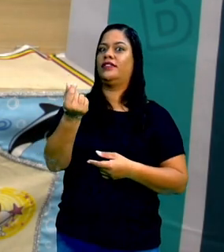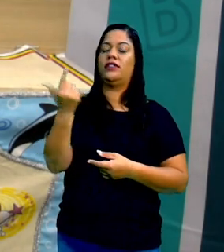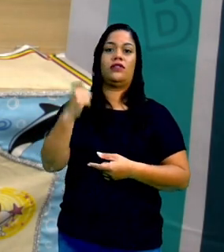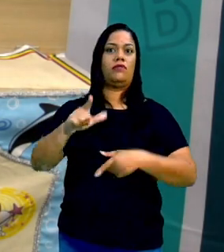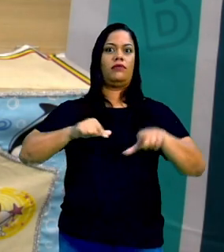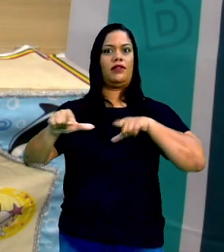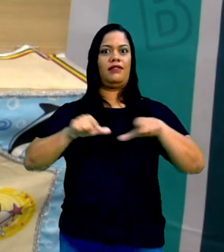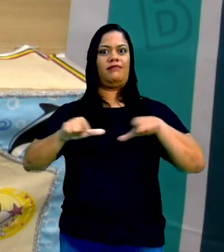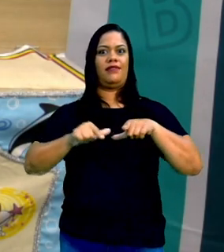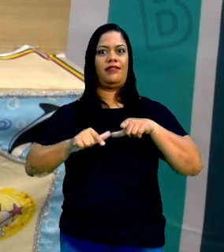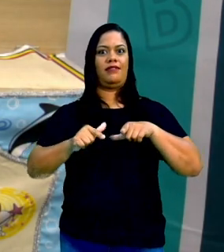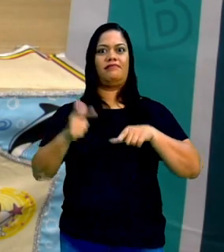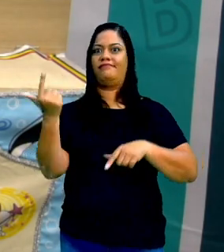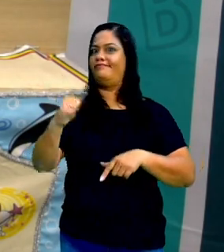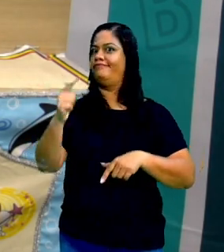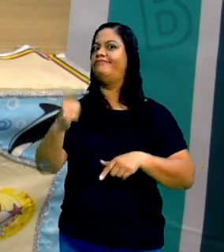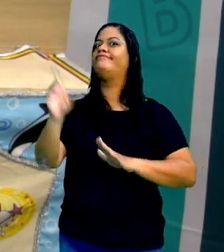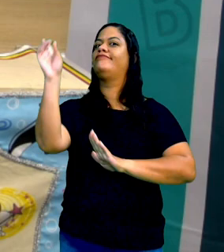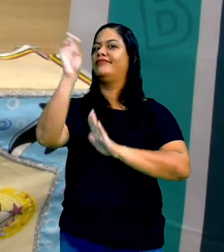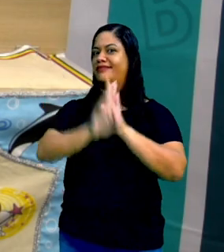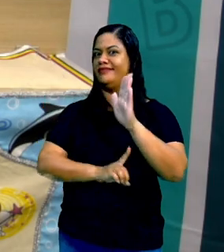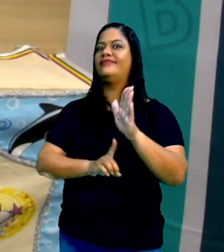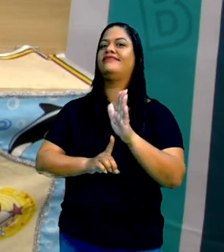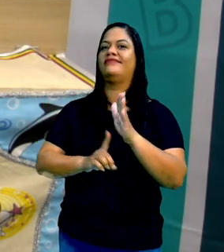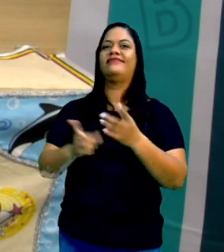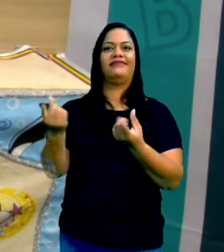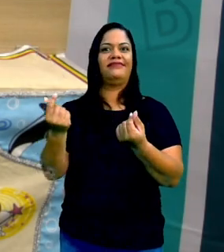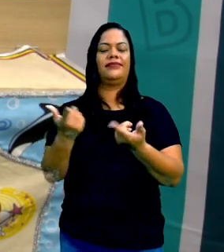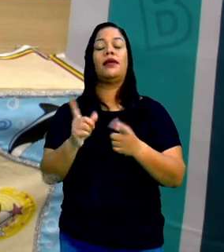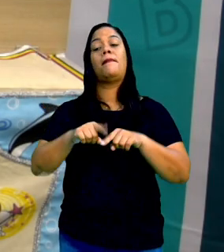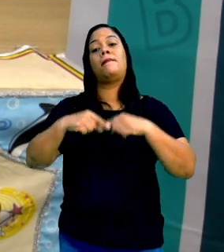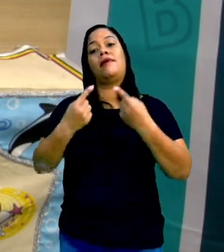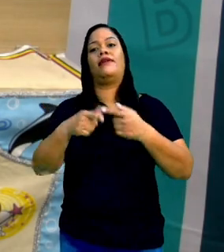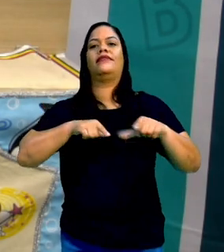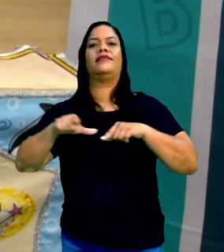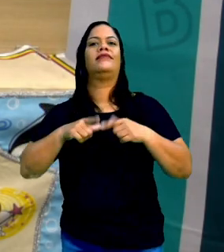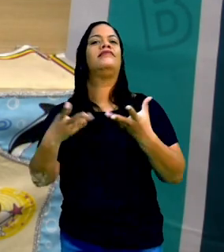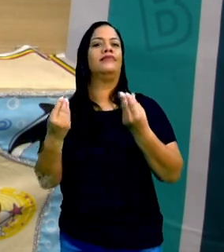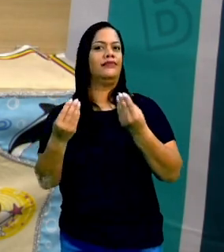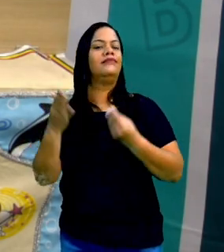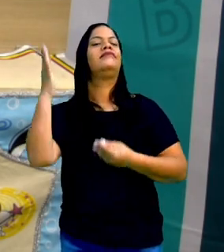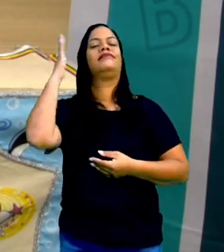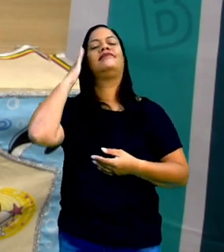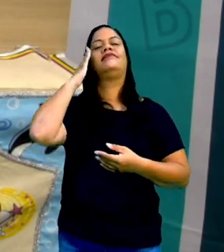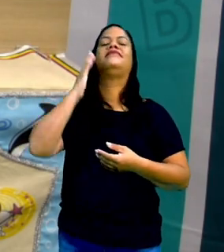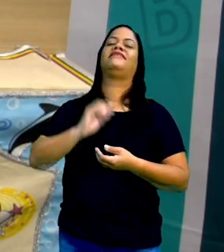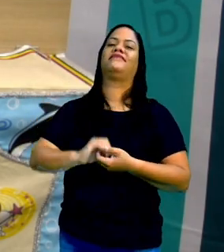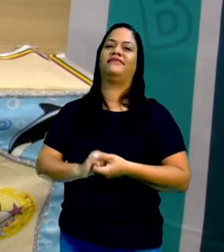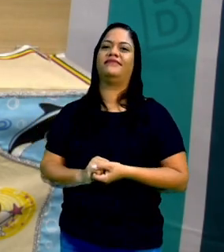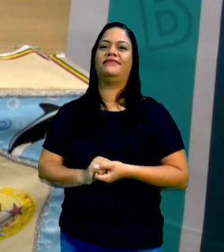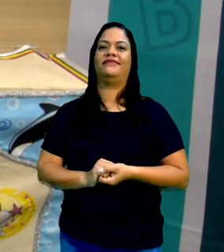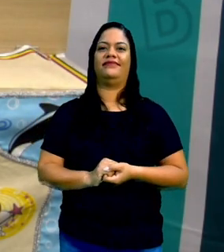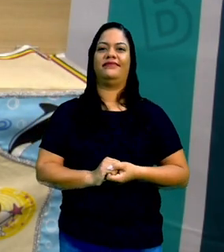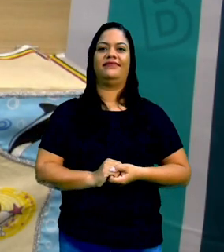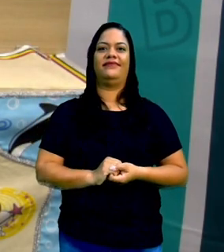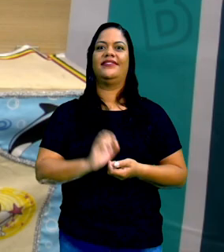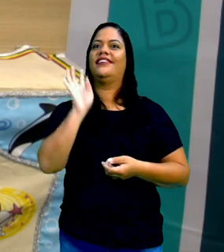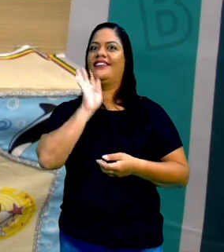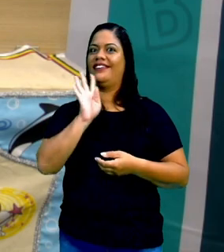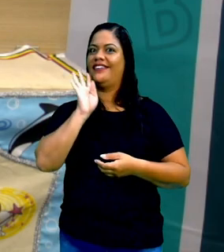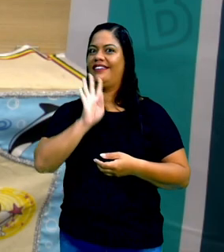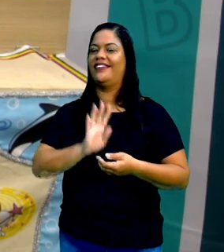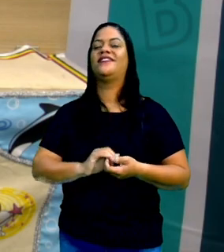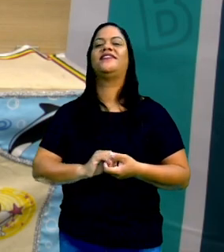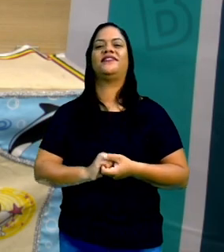gente não tem direito a receber, né, leiturinha? Ah, mas papai trabalha muito. Ah, entendi, entendi, entendi. Que